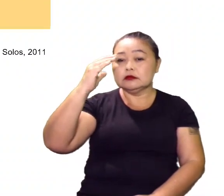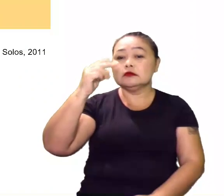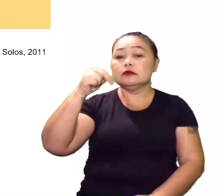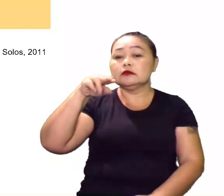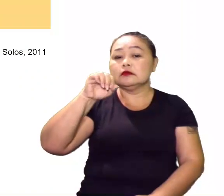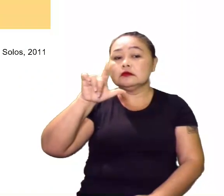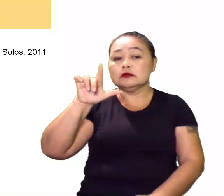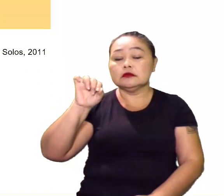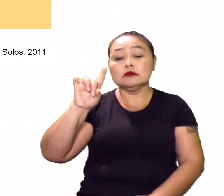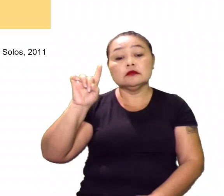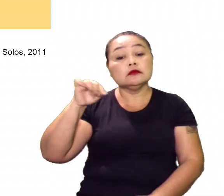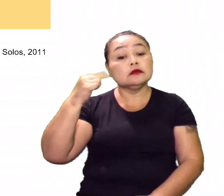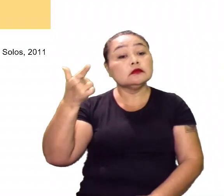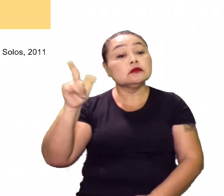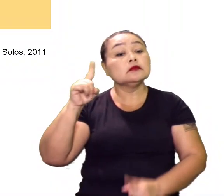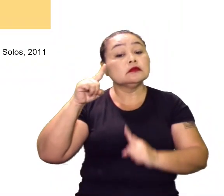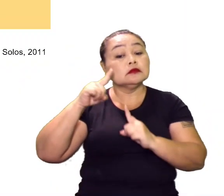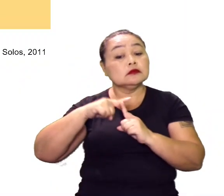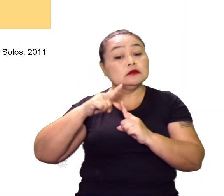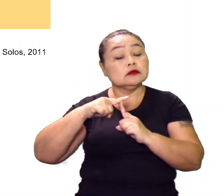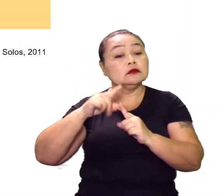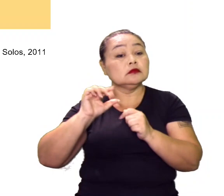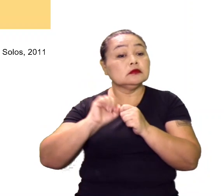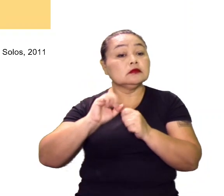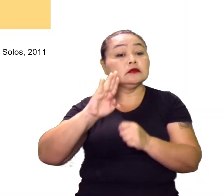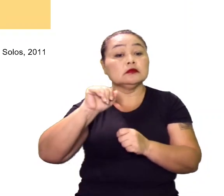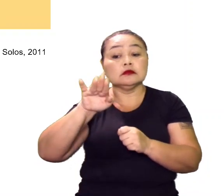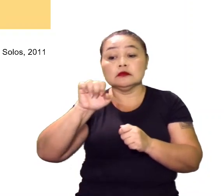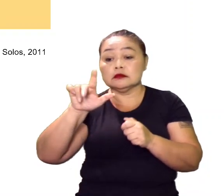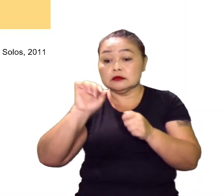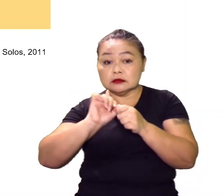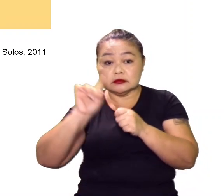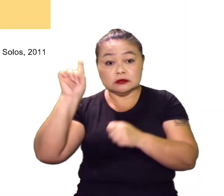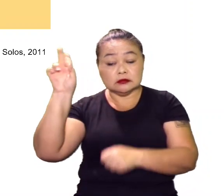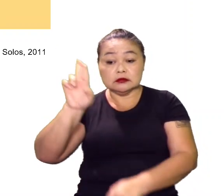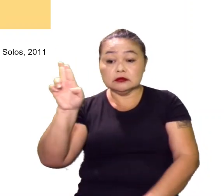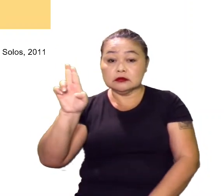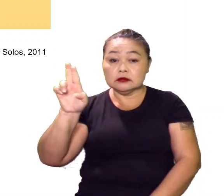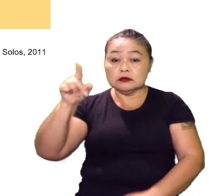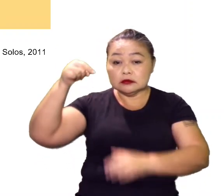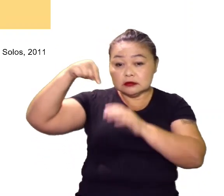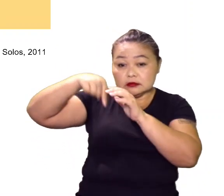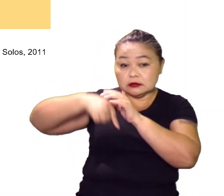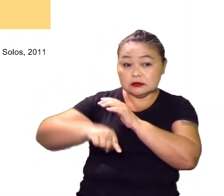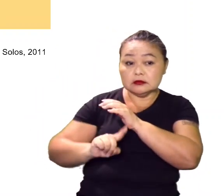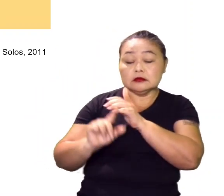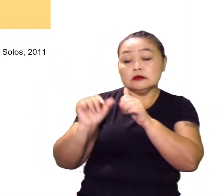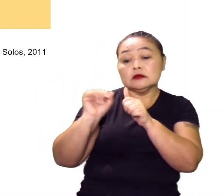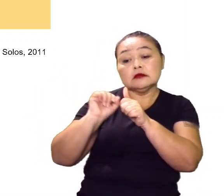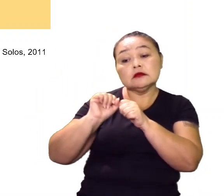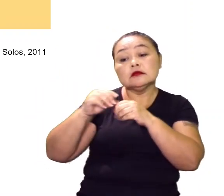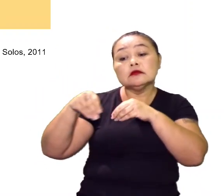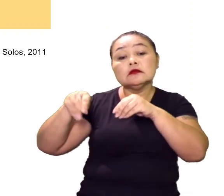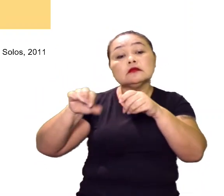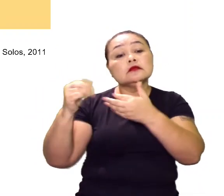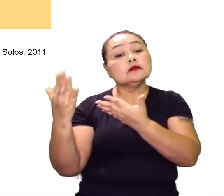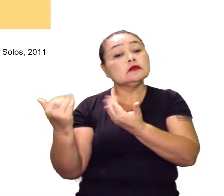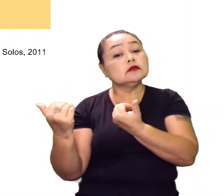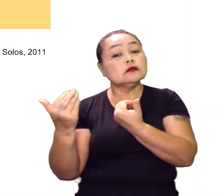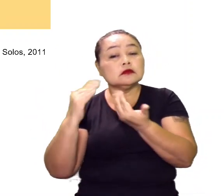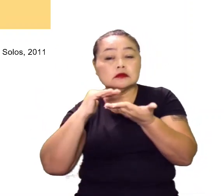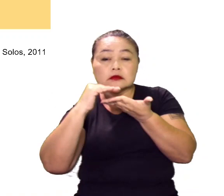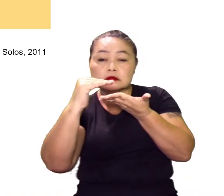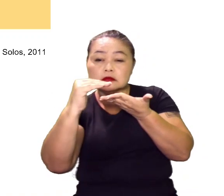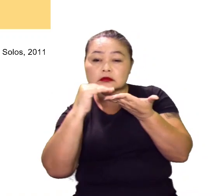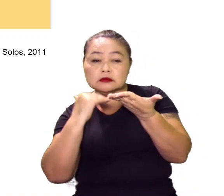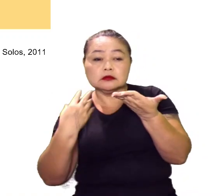neossolo, tá? O outro tipo de solo que nós temos é o cambissolo, que é profundo, que é um solo jovem, com textura média